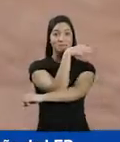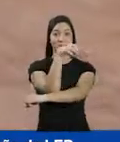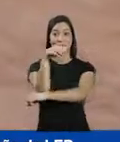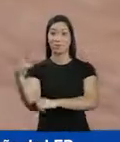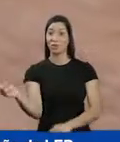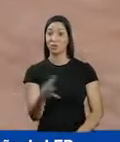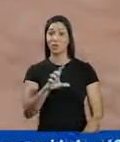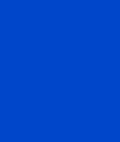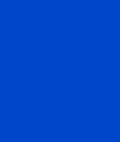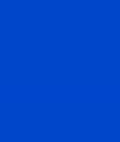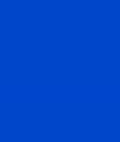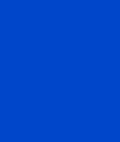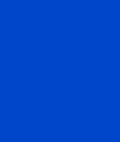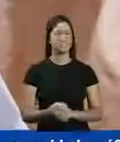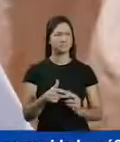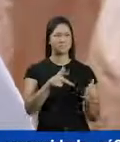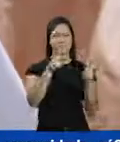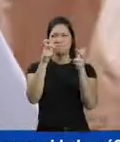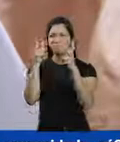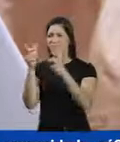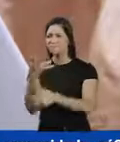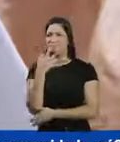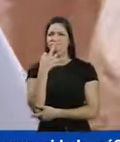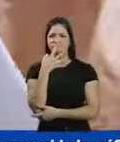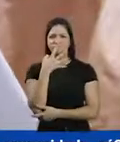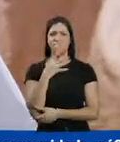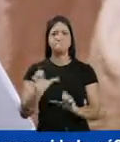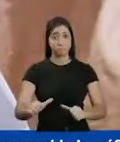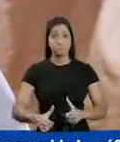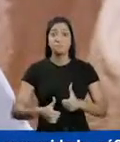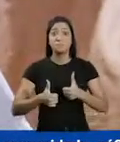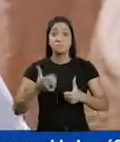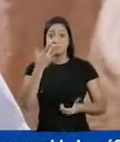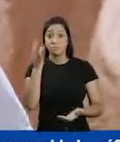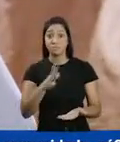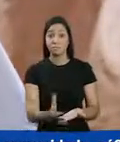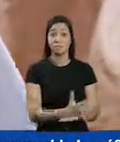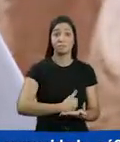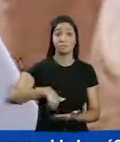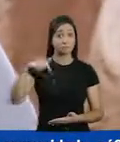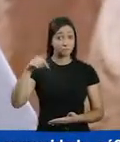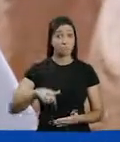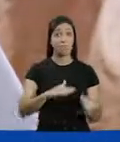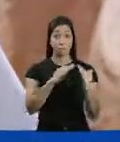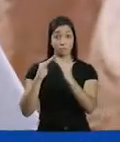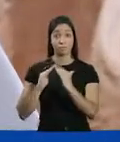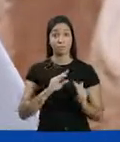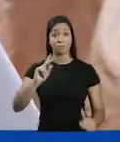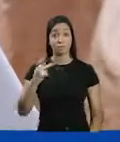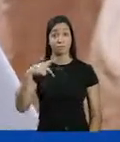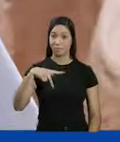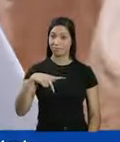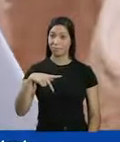receberá nova iluminação de LED eu tenho visto aí a a melhoria que trouxe a coleta de lixo a idade né